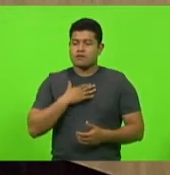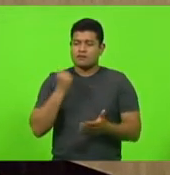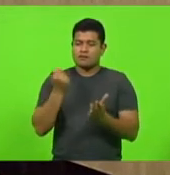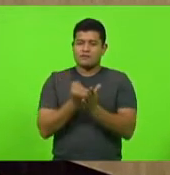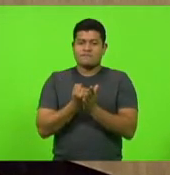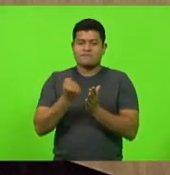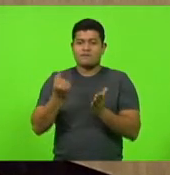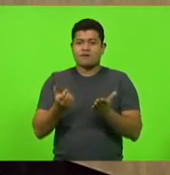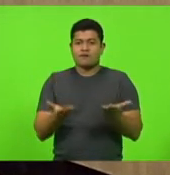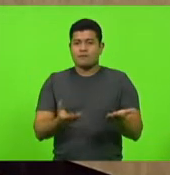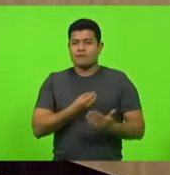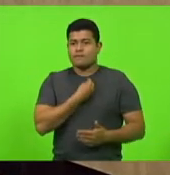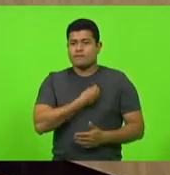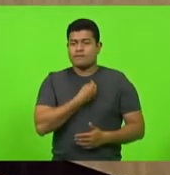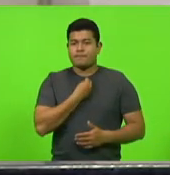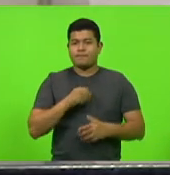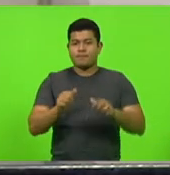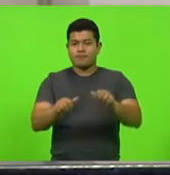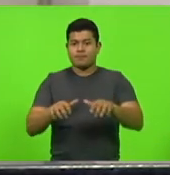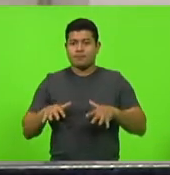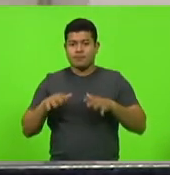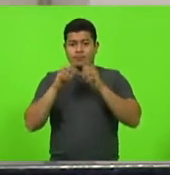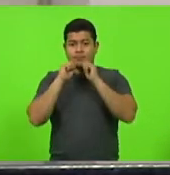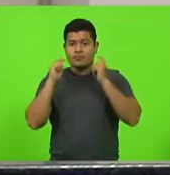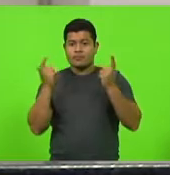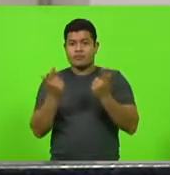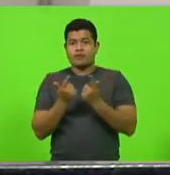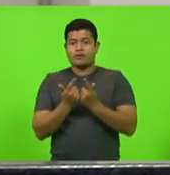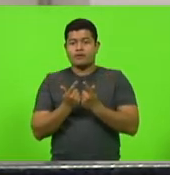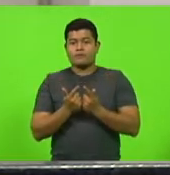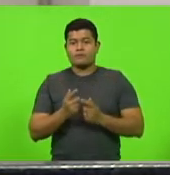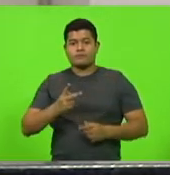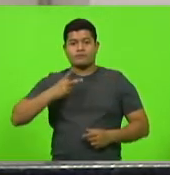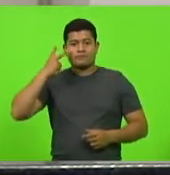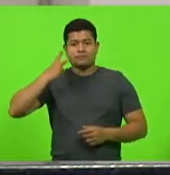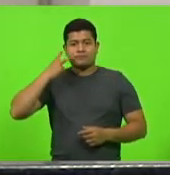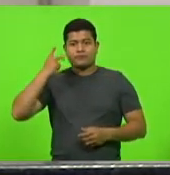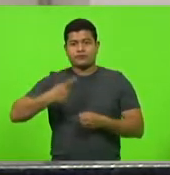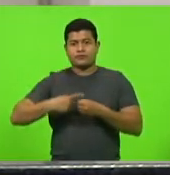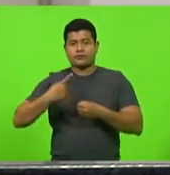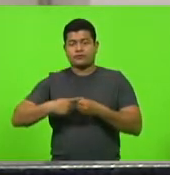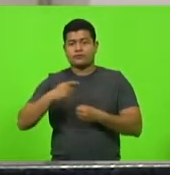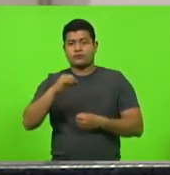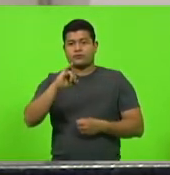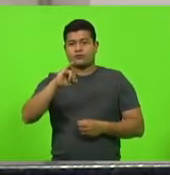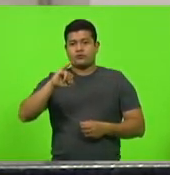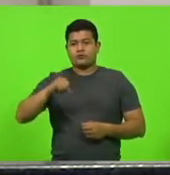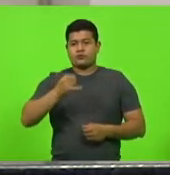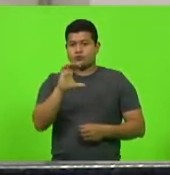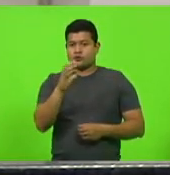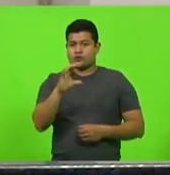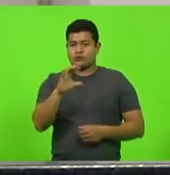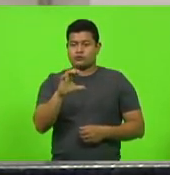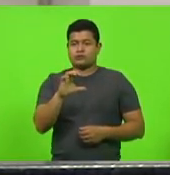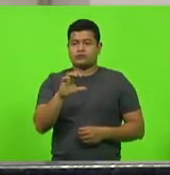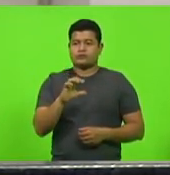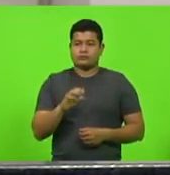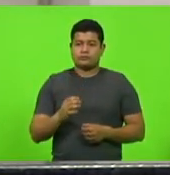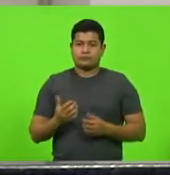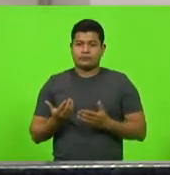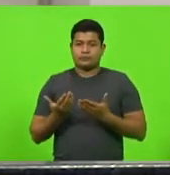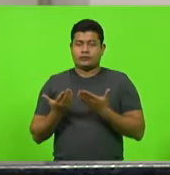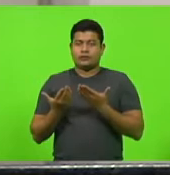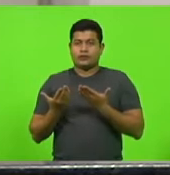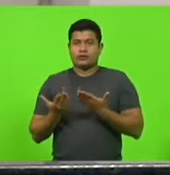no plenário desta casa dos vereadores do município de Joaçaba, vereador Marquezine e vereador